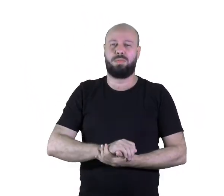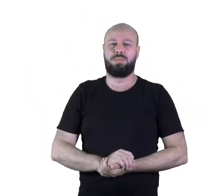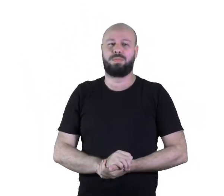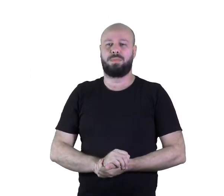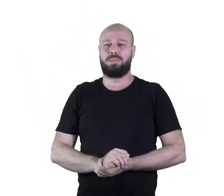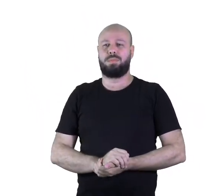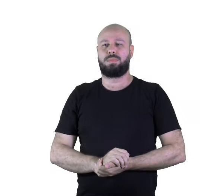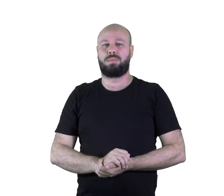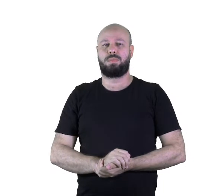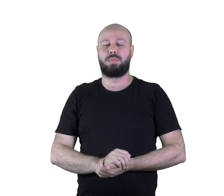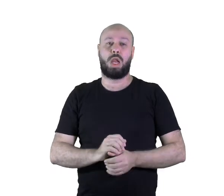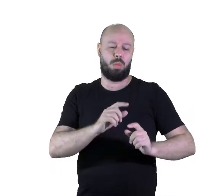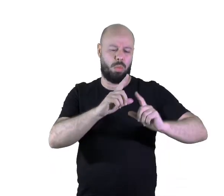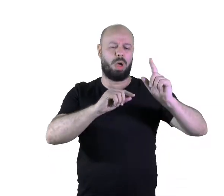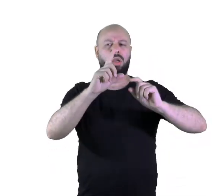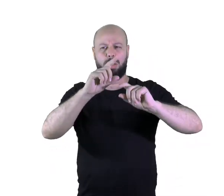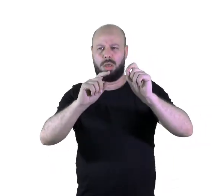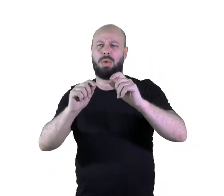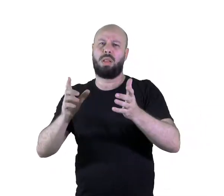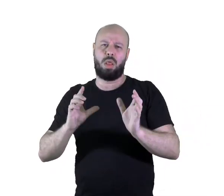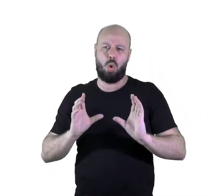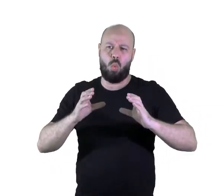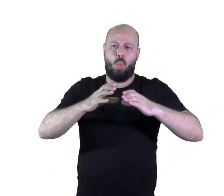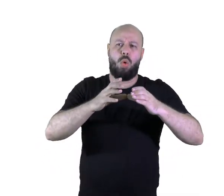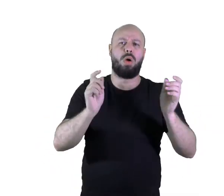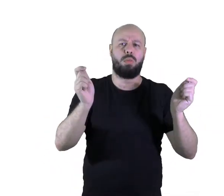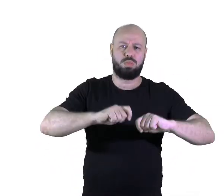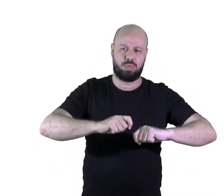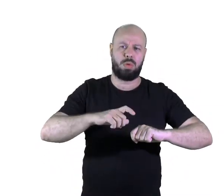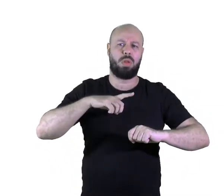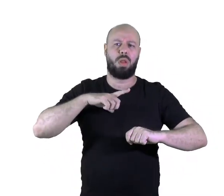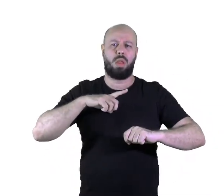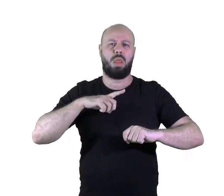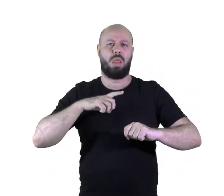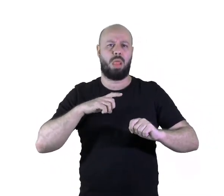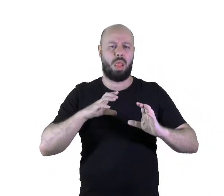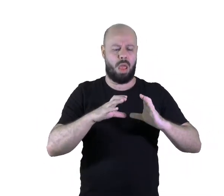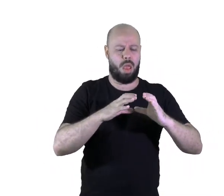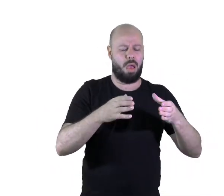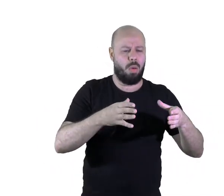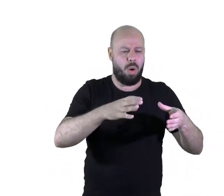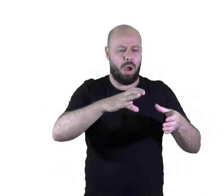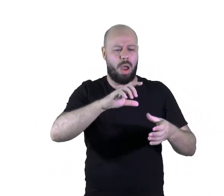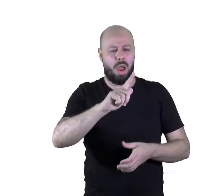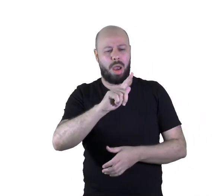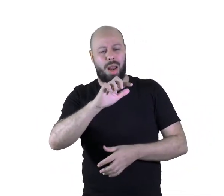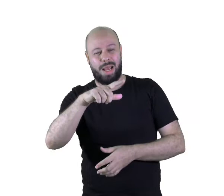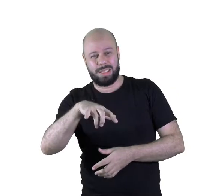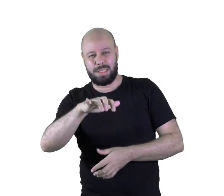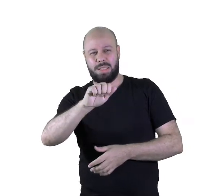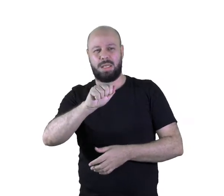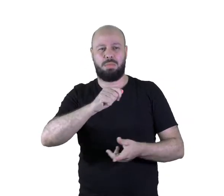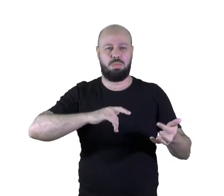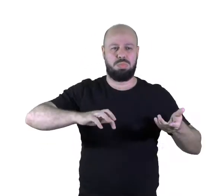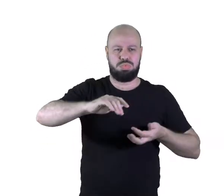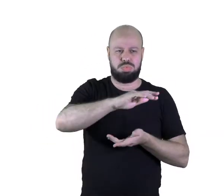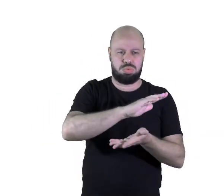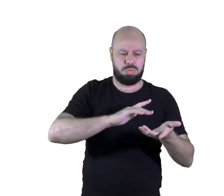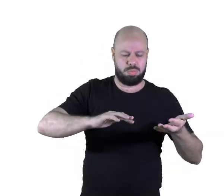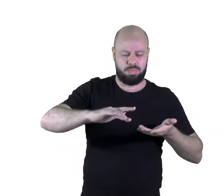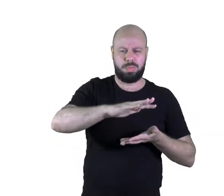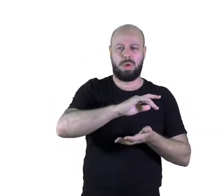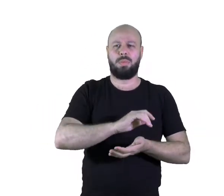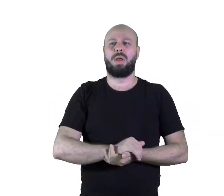As estrelas, então, né, que o conjunto delas formam as galáxias, são astros que possuem luz própria.